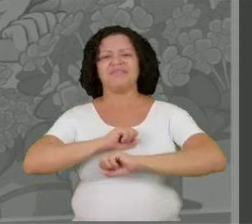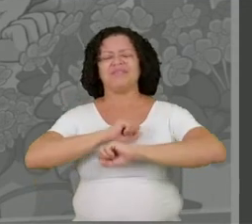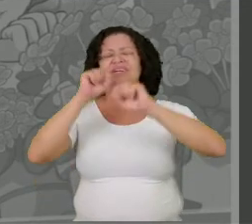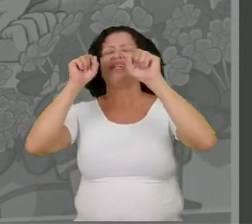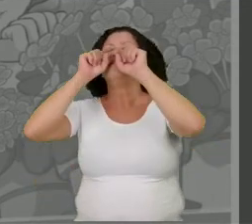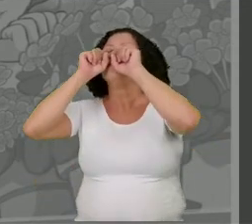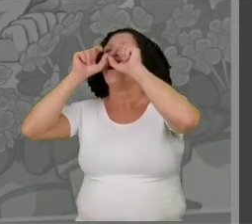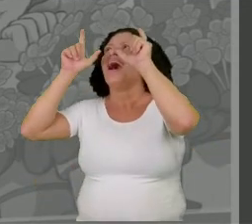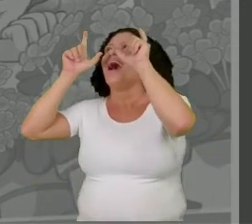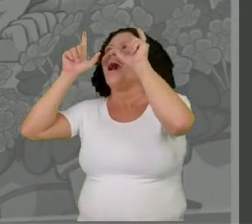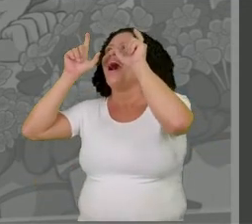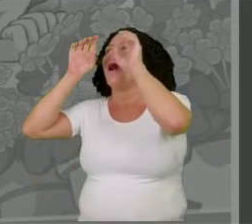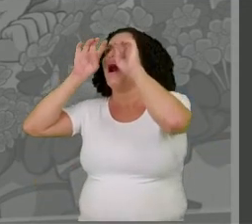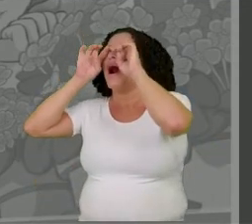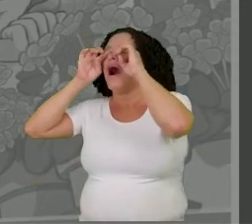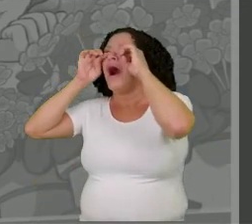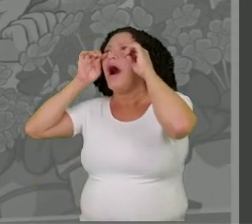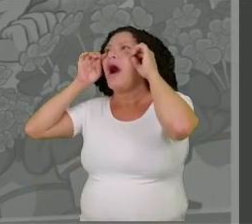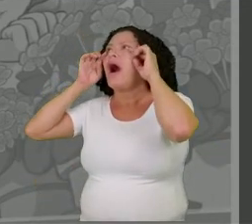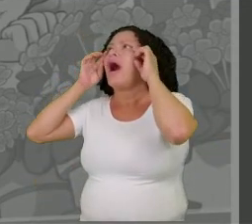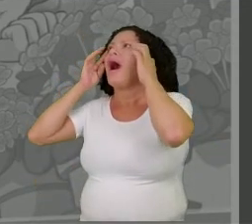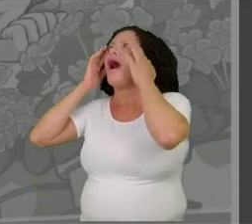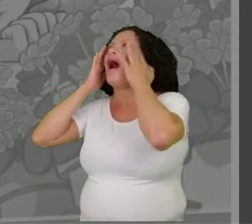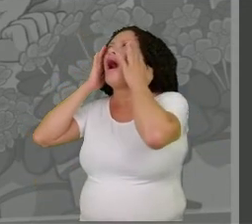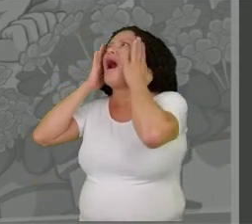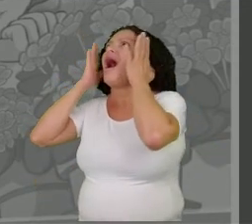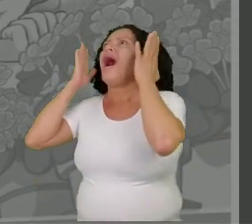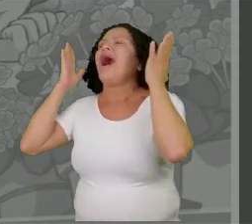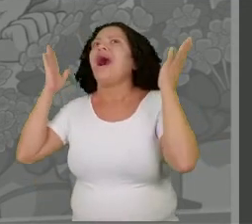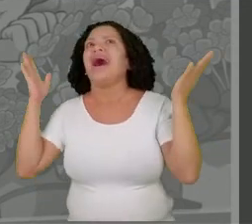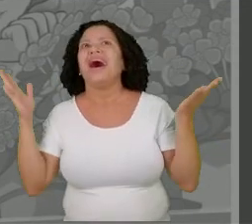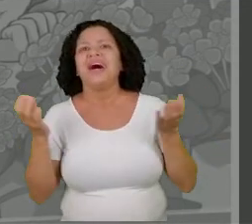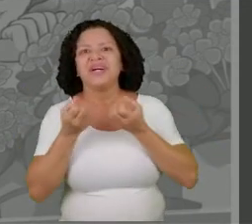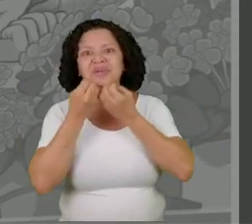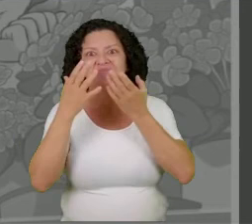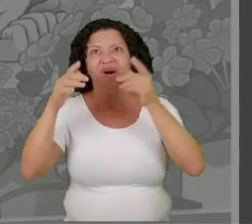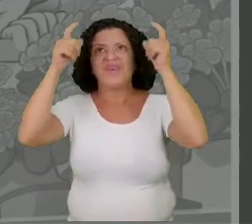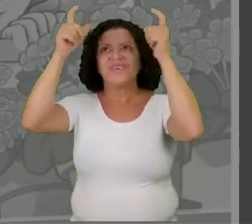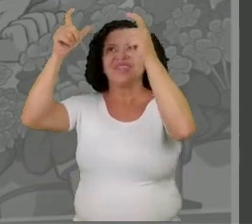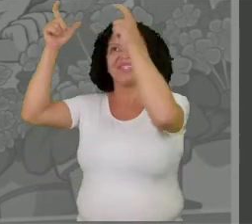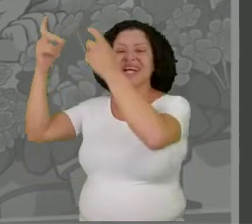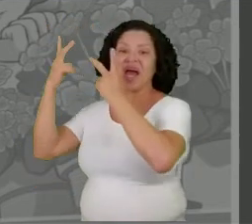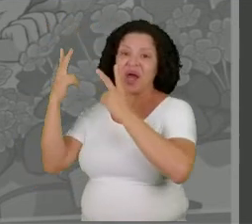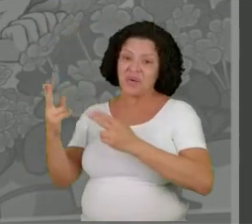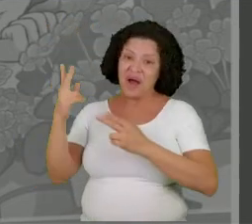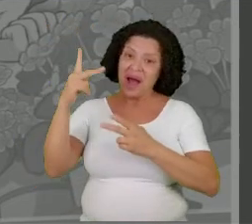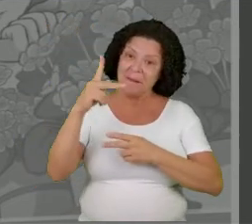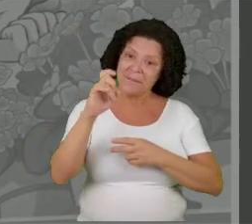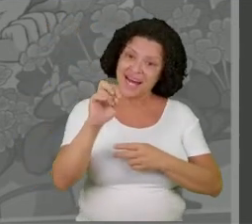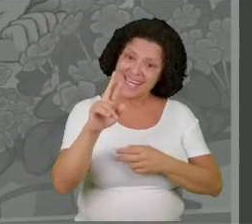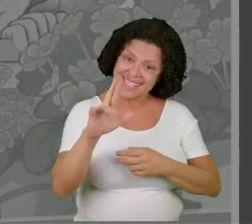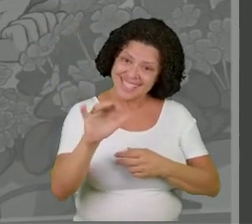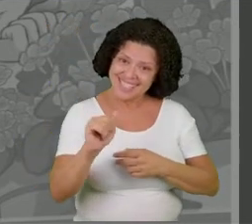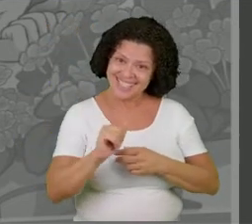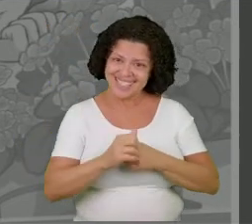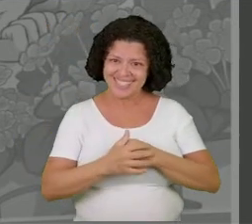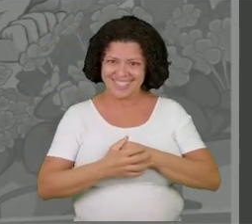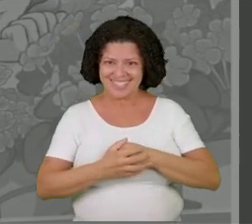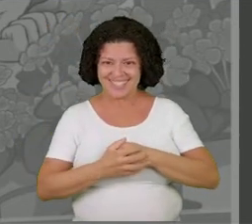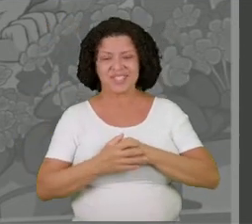E muito provavelmente acordaremos numa colônia gloriosa, tal como